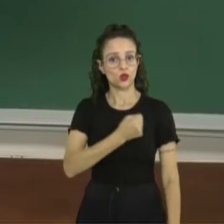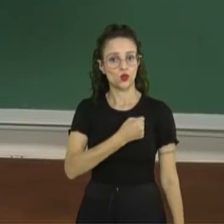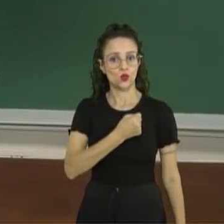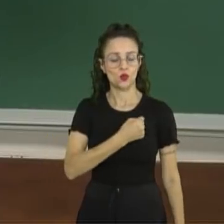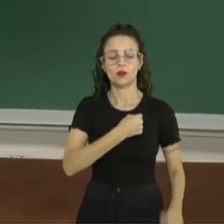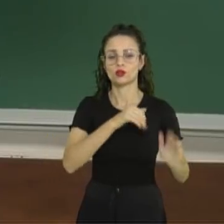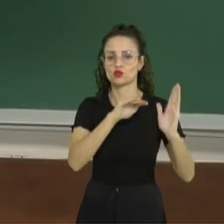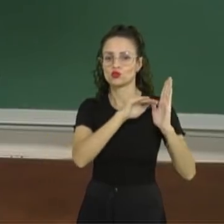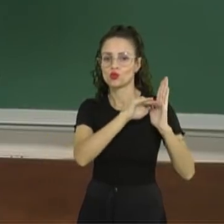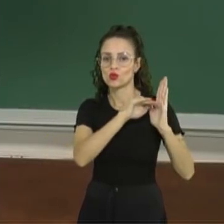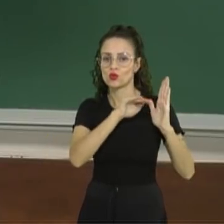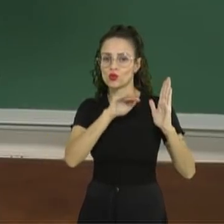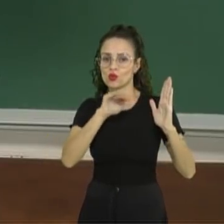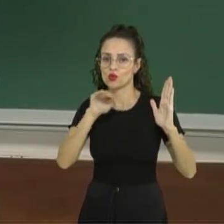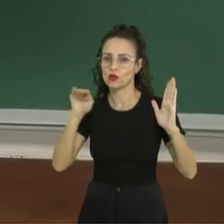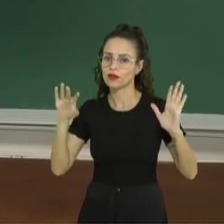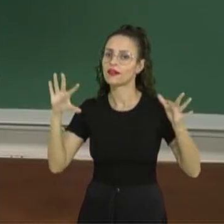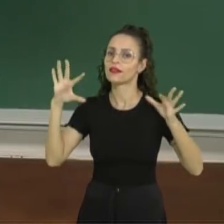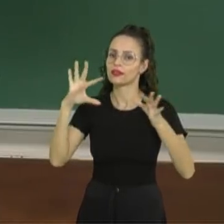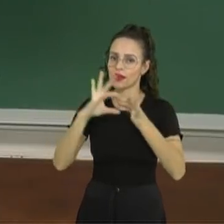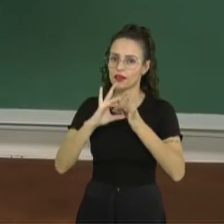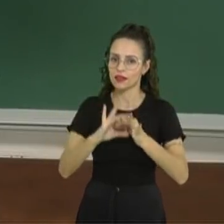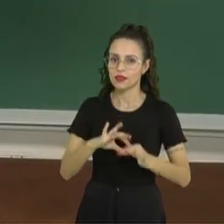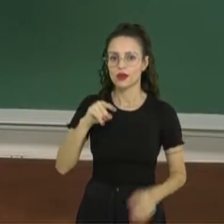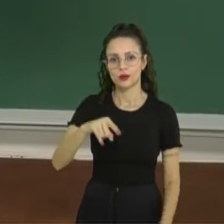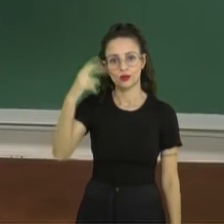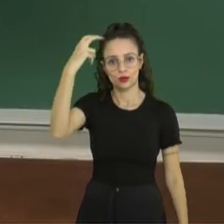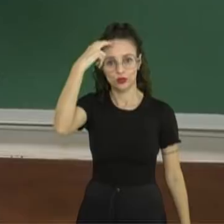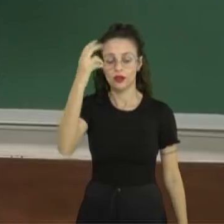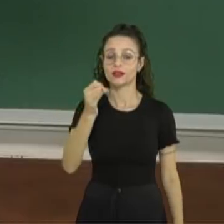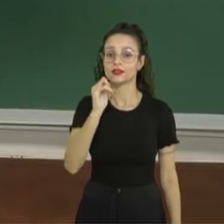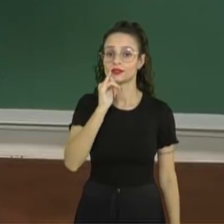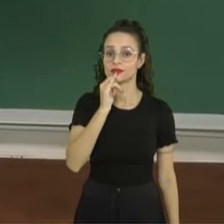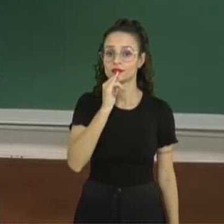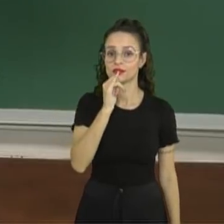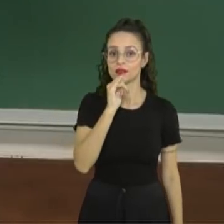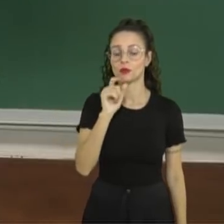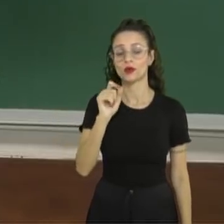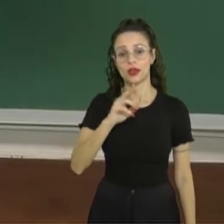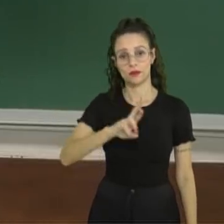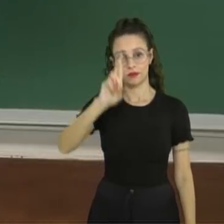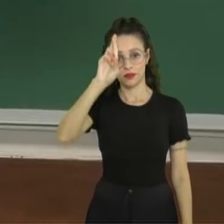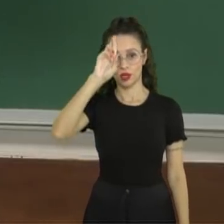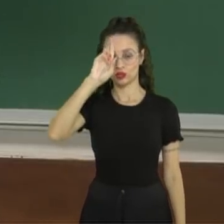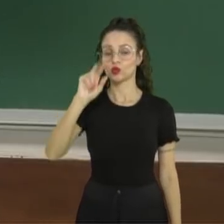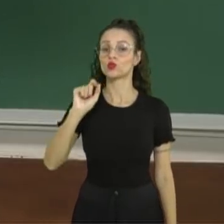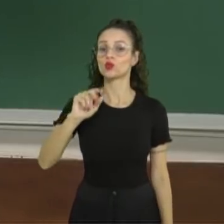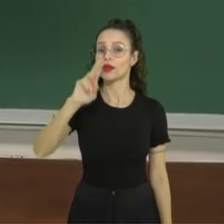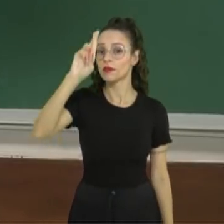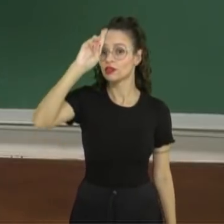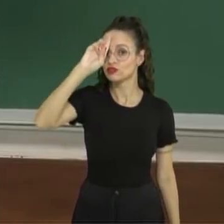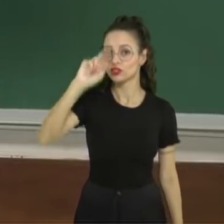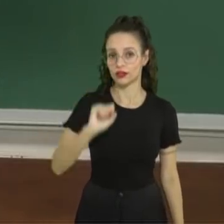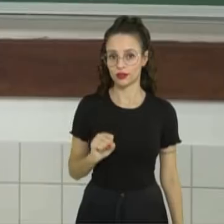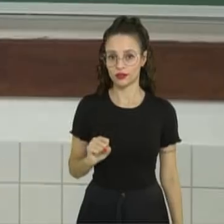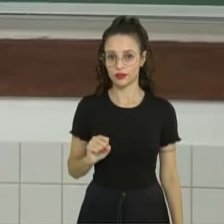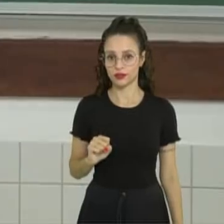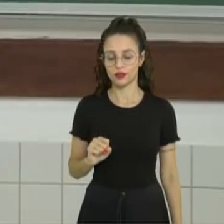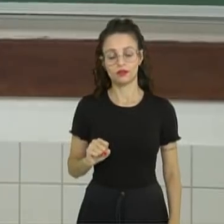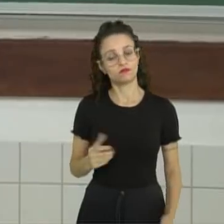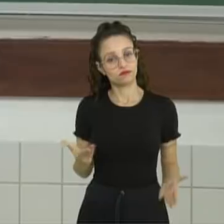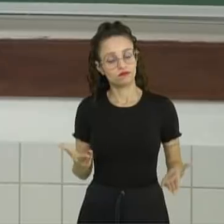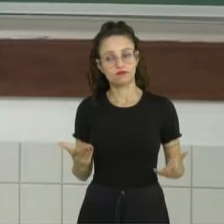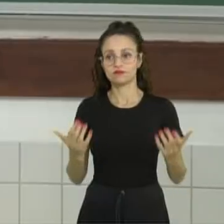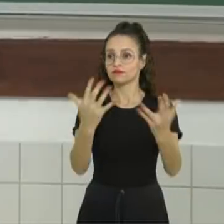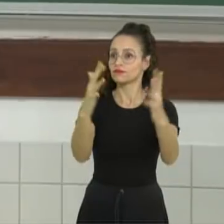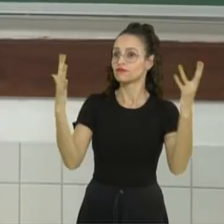numerações, baseado em sua cultura. Por exemplo, o que é meio-dia, dizendo o que é meio-dia, na natureza